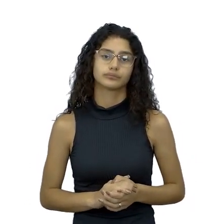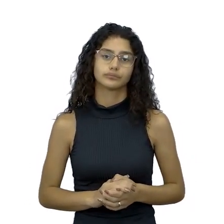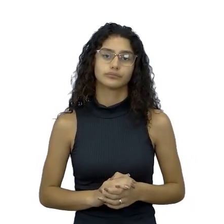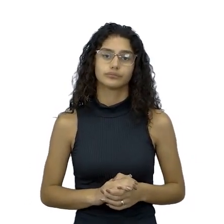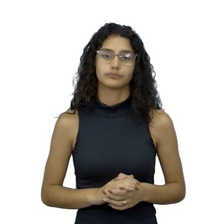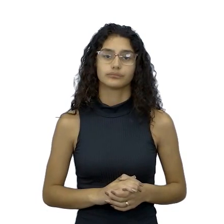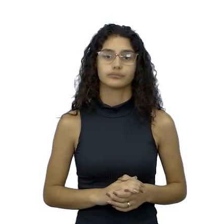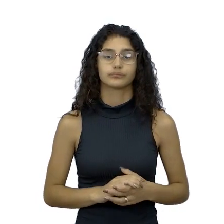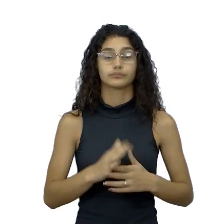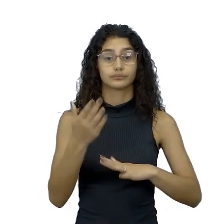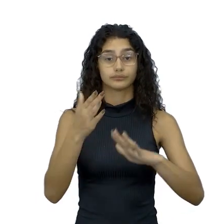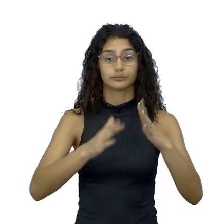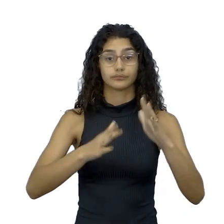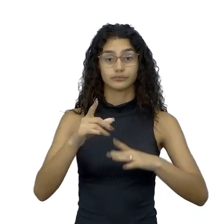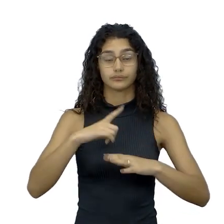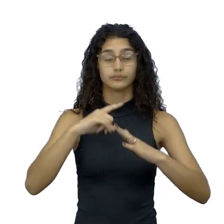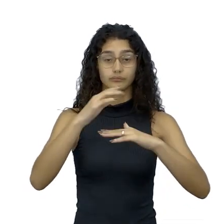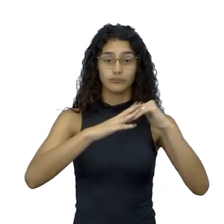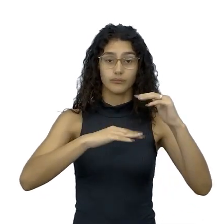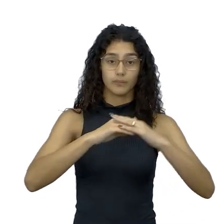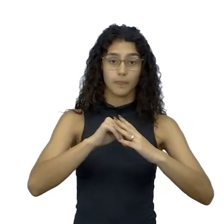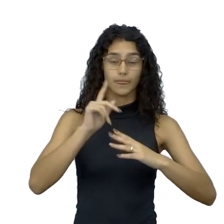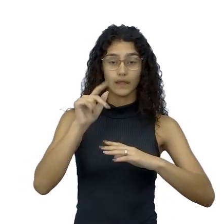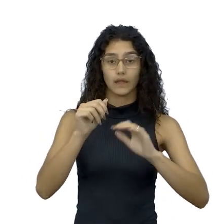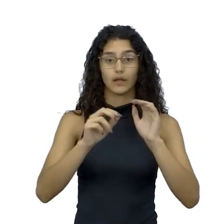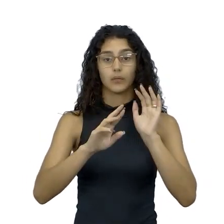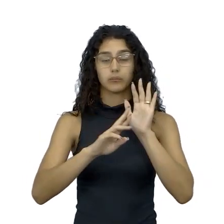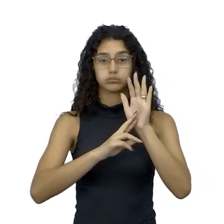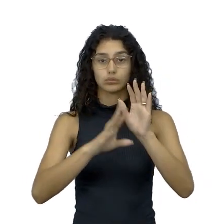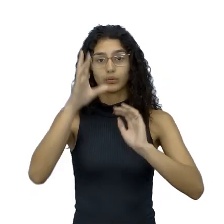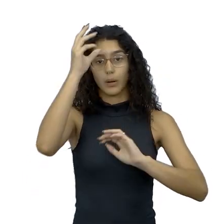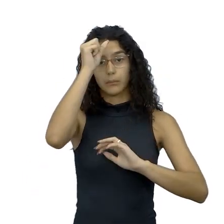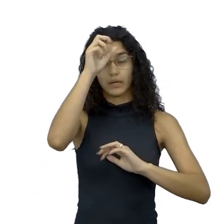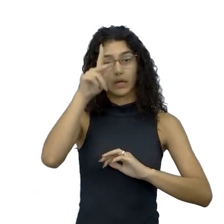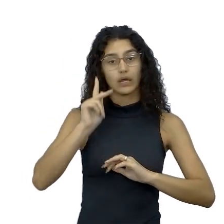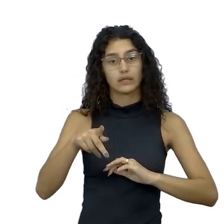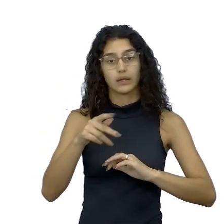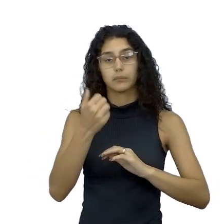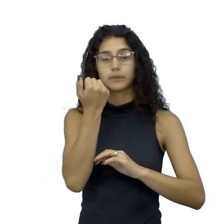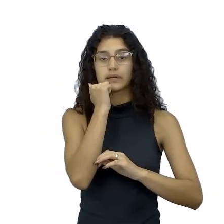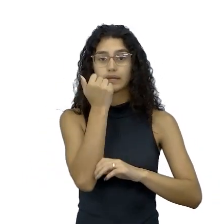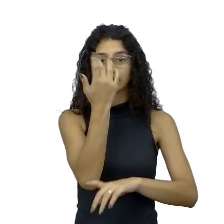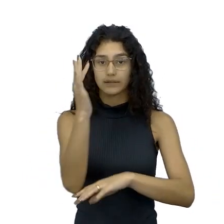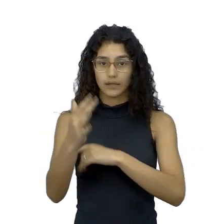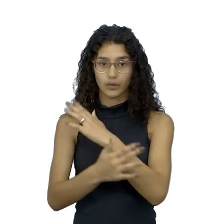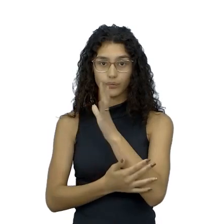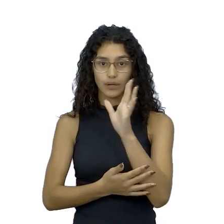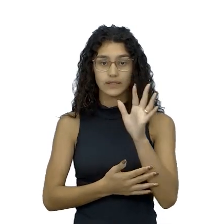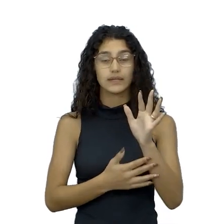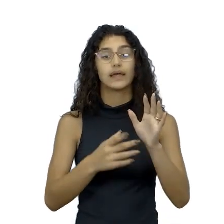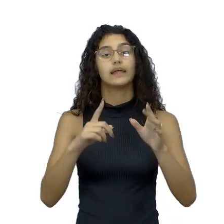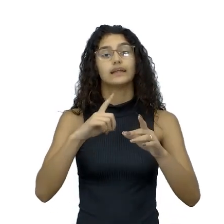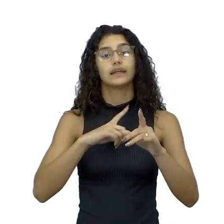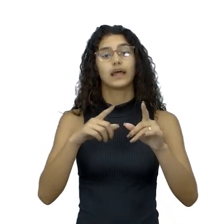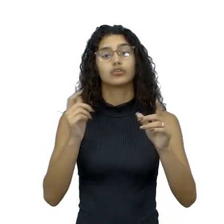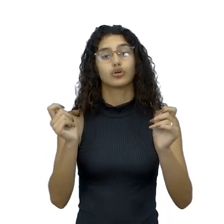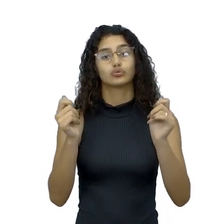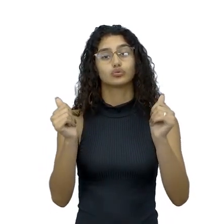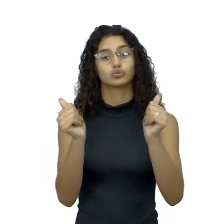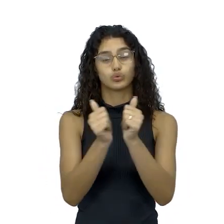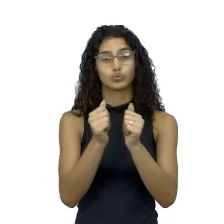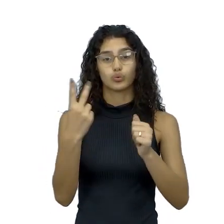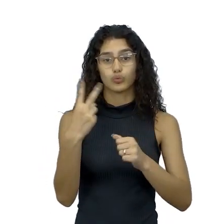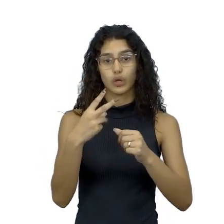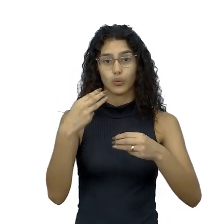na grande maioria das habilidades que são contempladas no aprender sempre para a ciência da natureza, elas estão de acordo com o